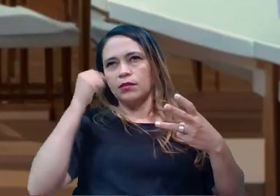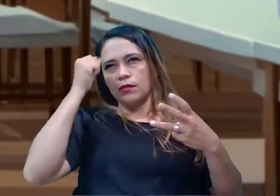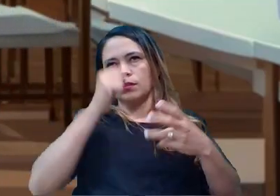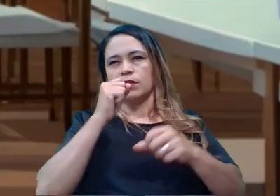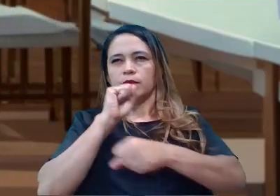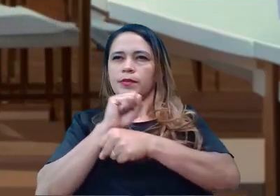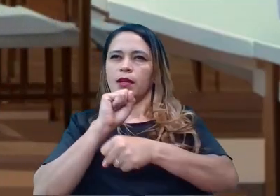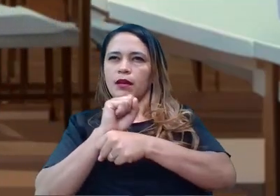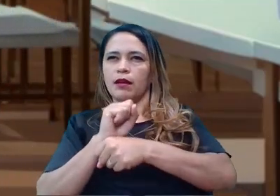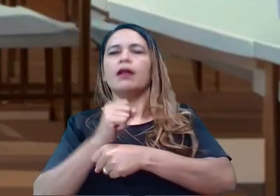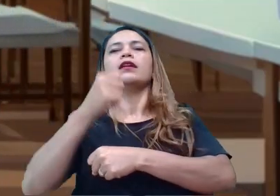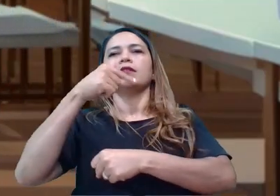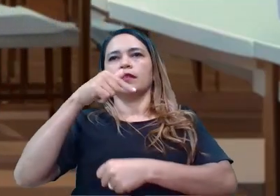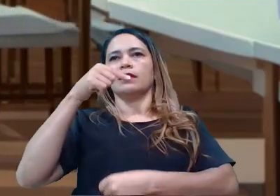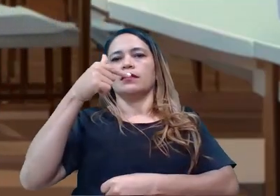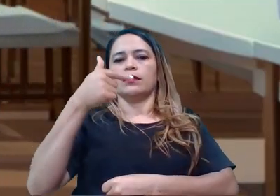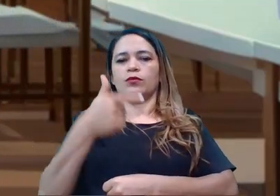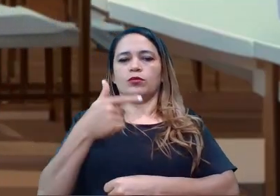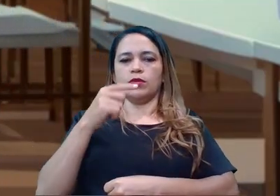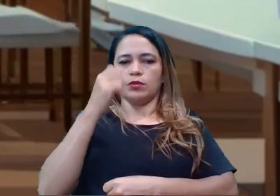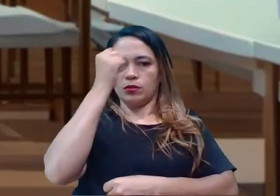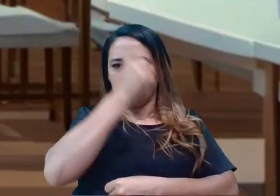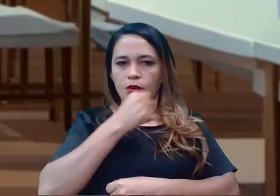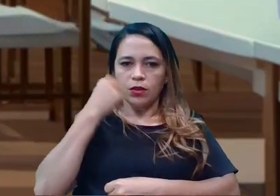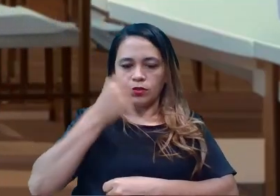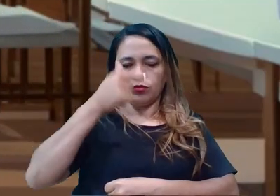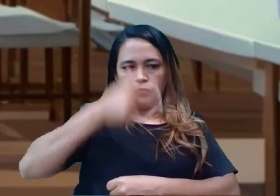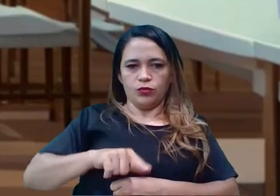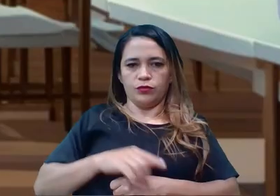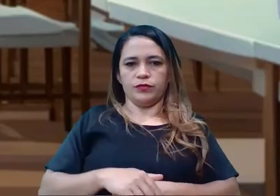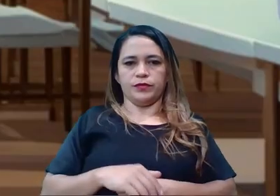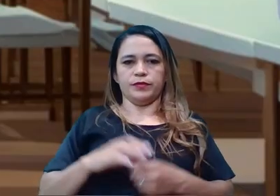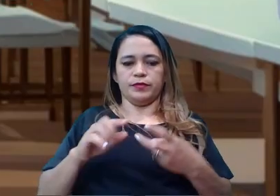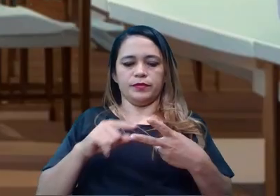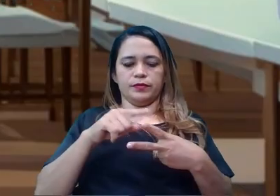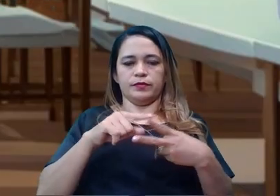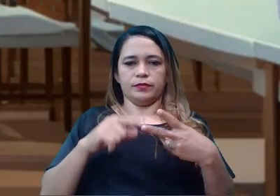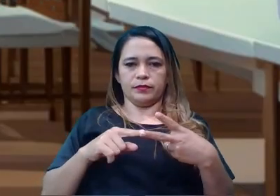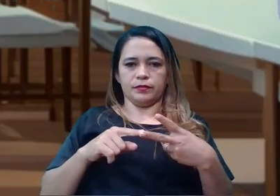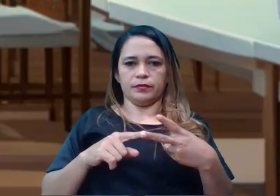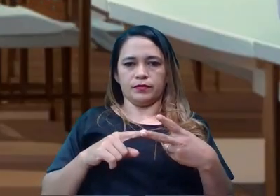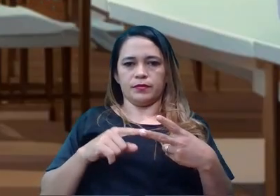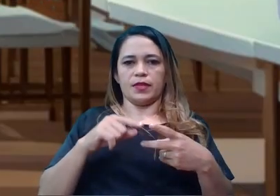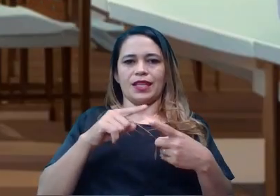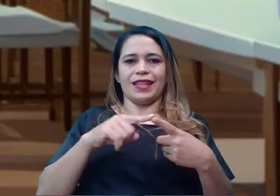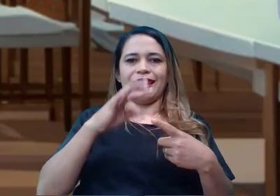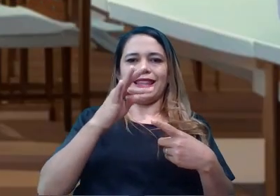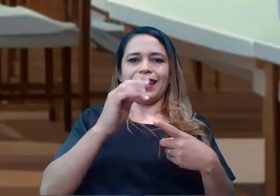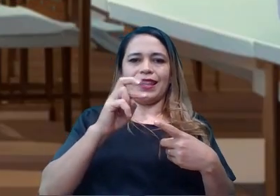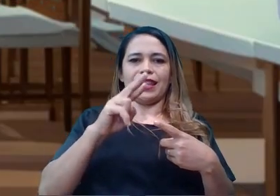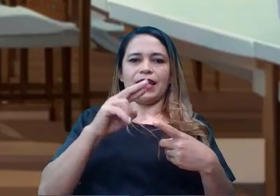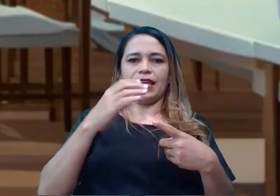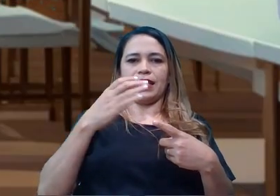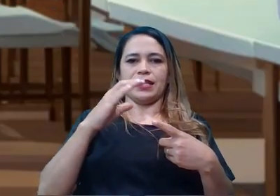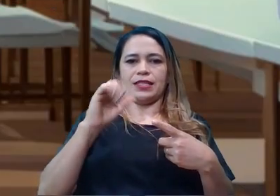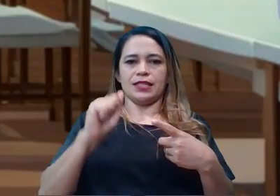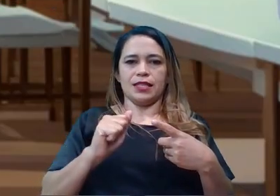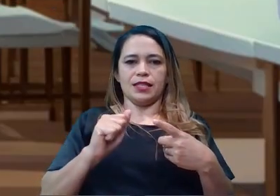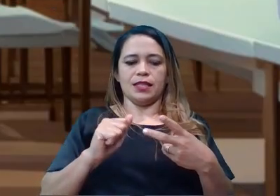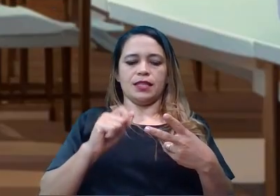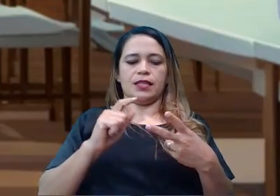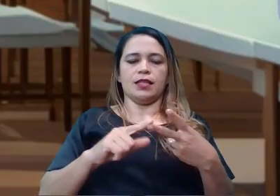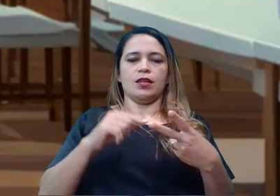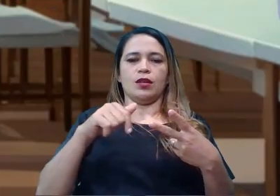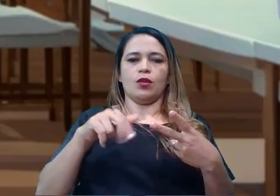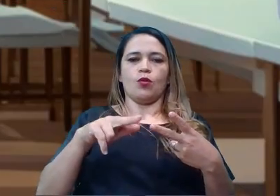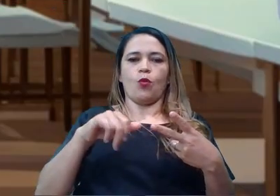isso. Olha aqui para mim, rapidinho. A palavrinha terçã e a palavrinha quartã, ela se refere a dias. 3 em